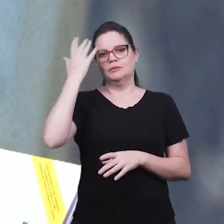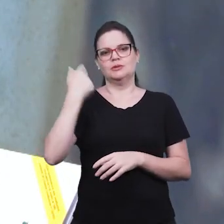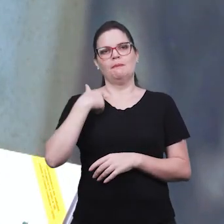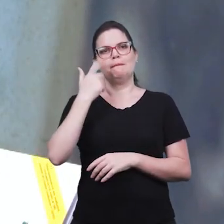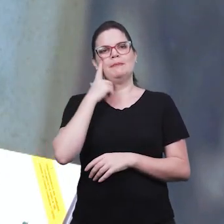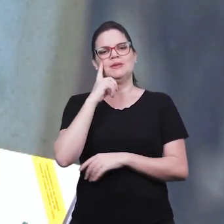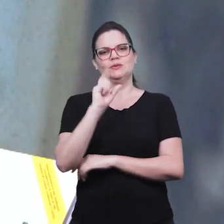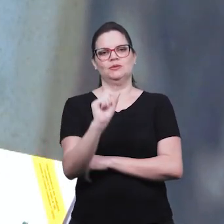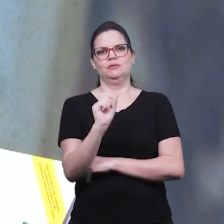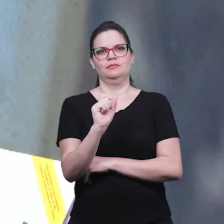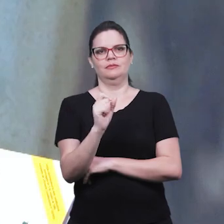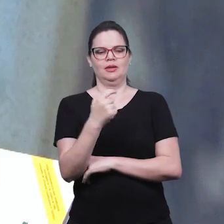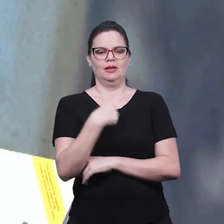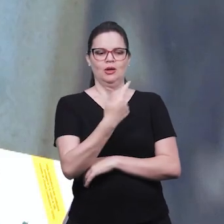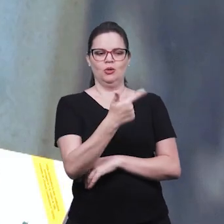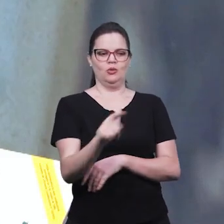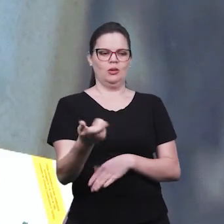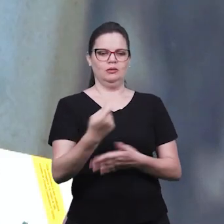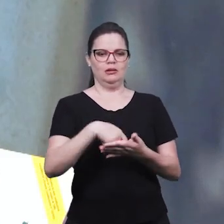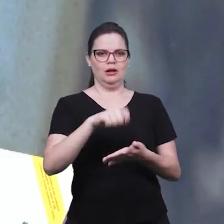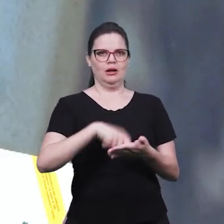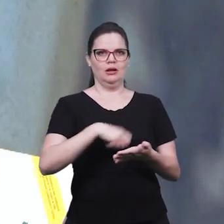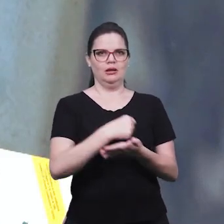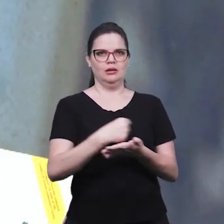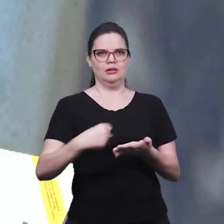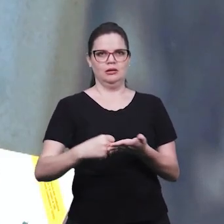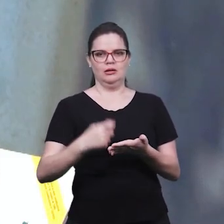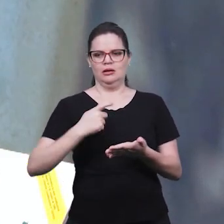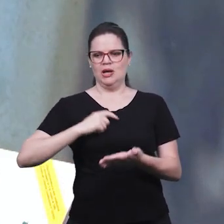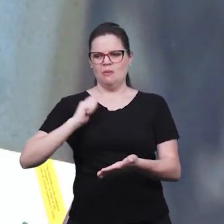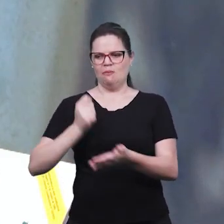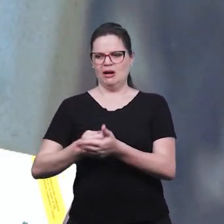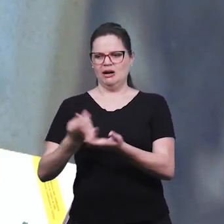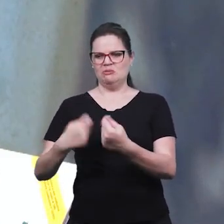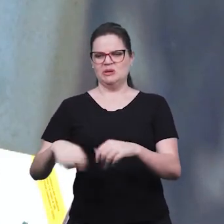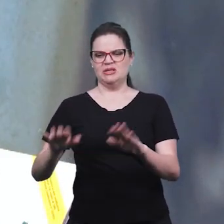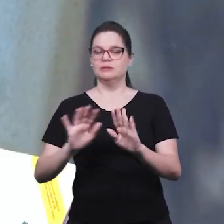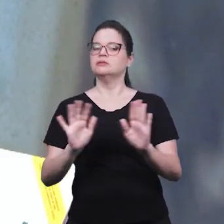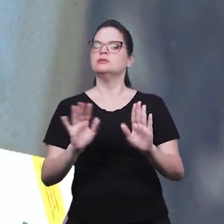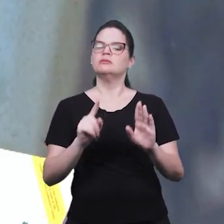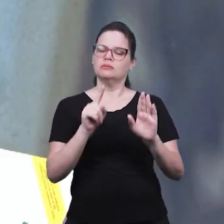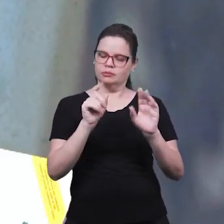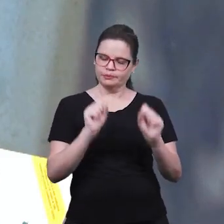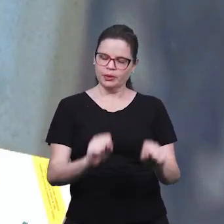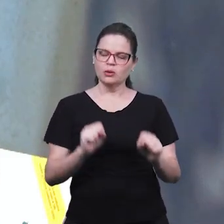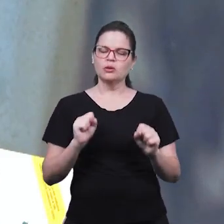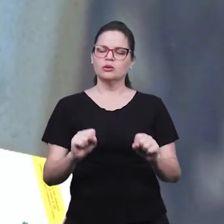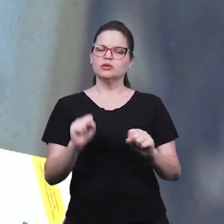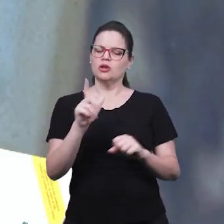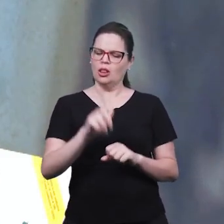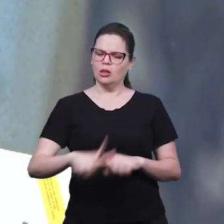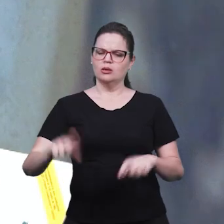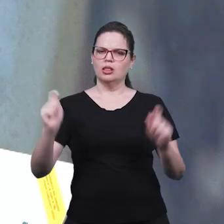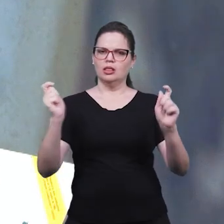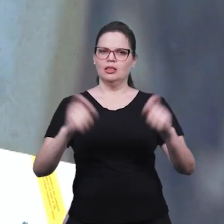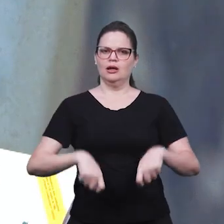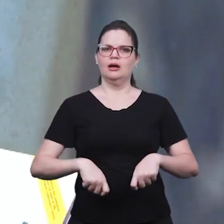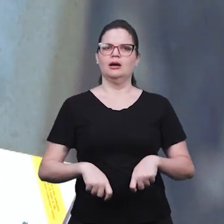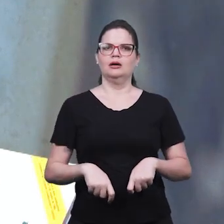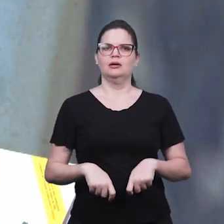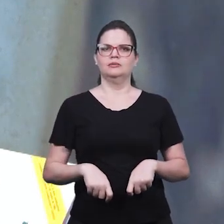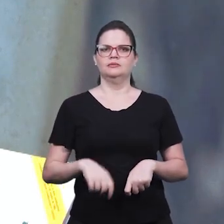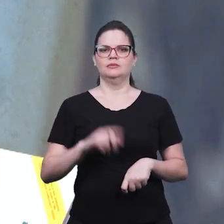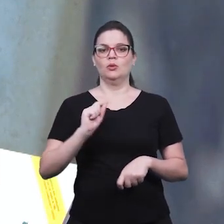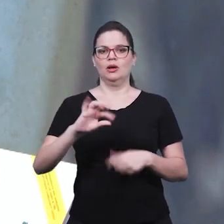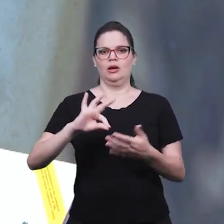vezes a pessoa ela acha que por não ter uma carteira assinada, ela não precisa contribuir, mas ela pode sim contribuir.